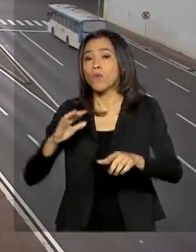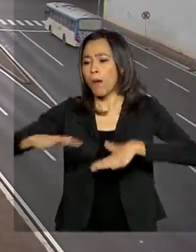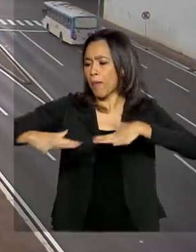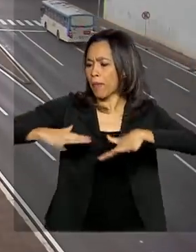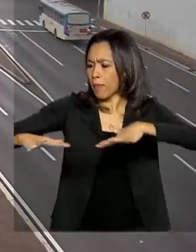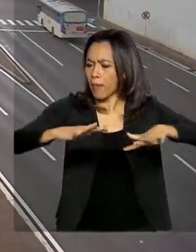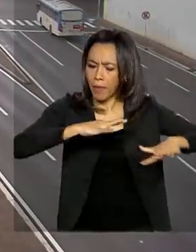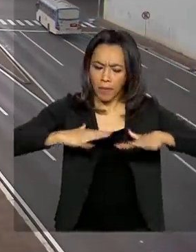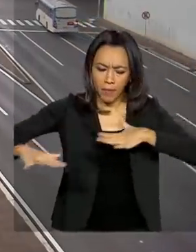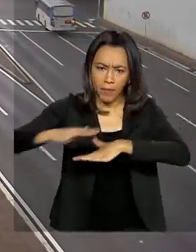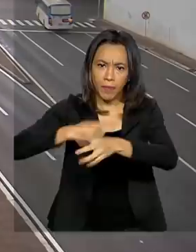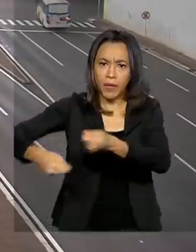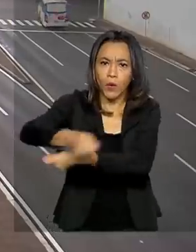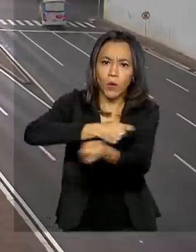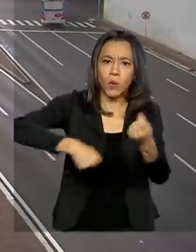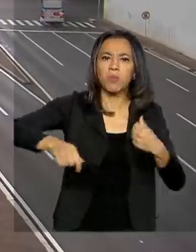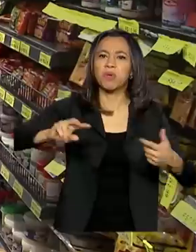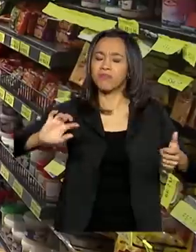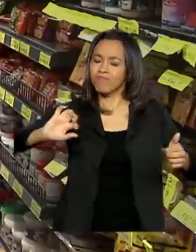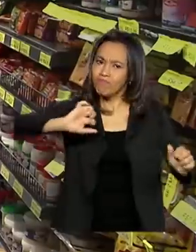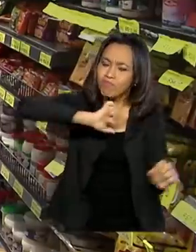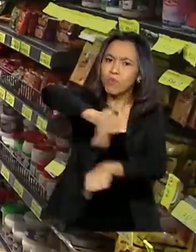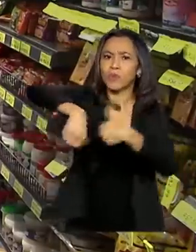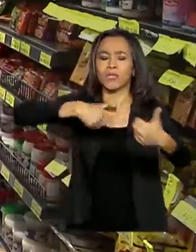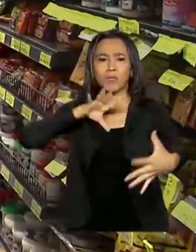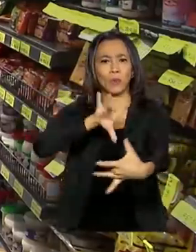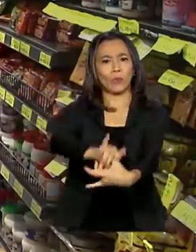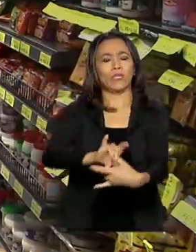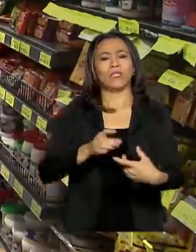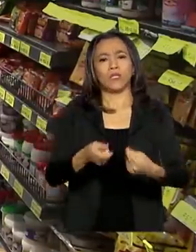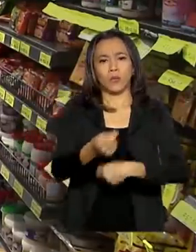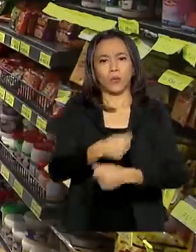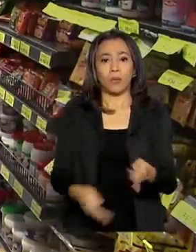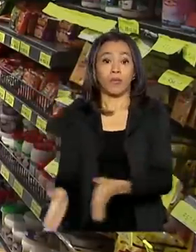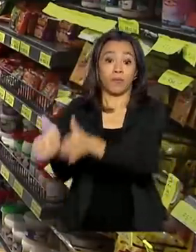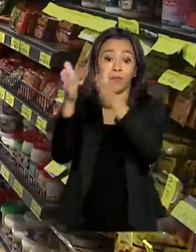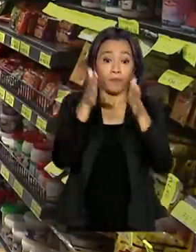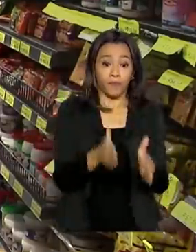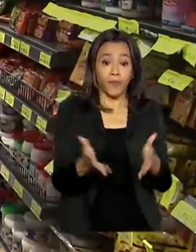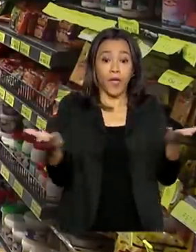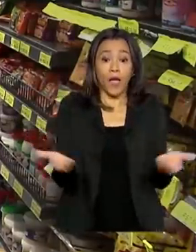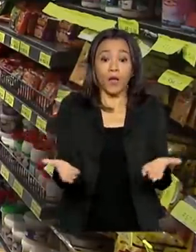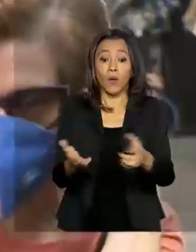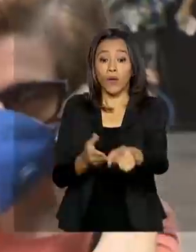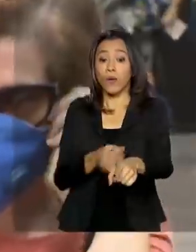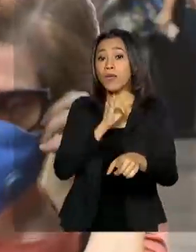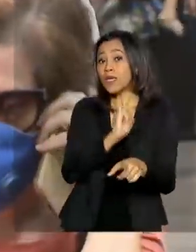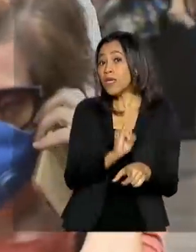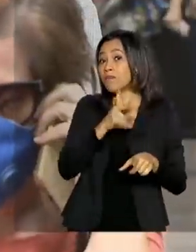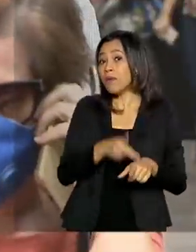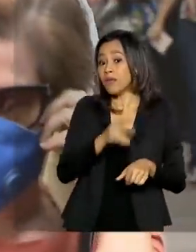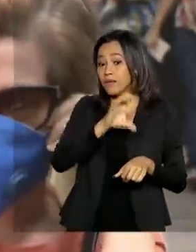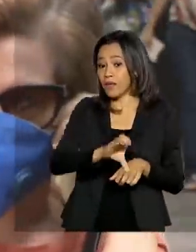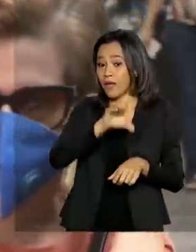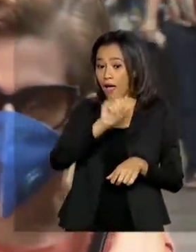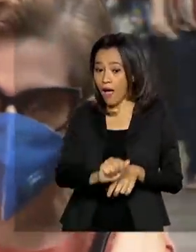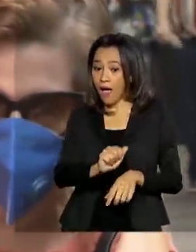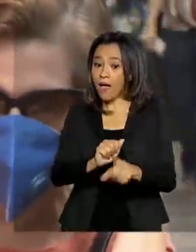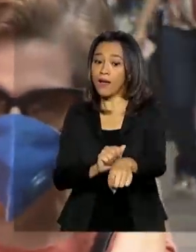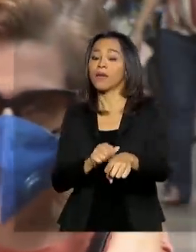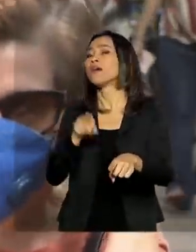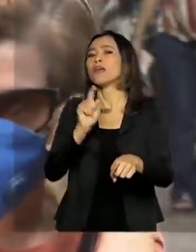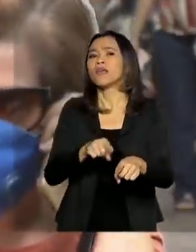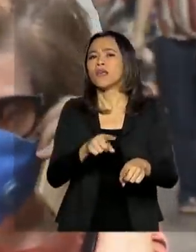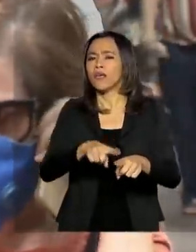modificando o cenário econômico. Já para o índice de preço ao consumidor amplo, o IPCA, que mede a